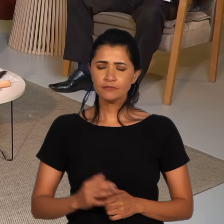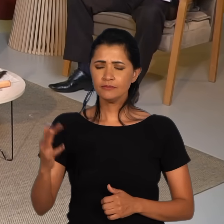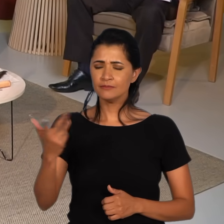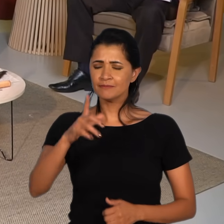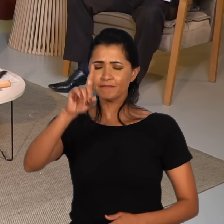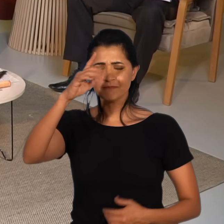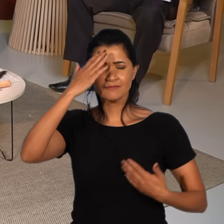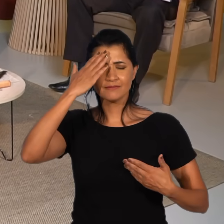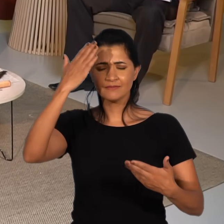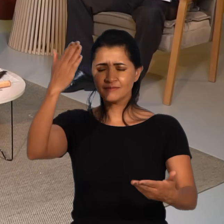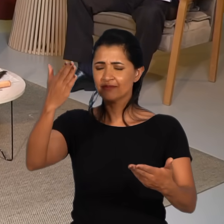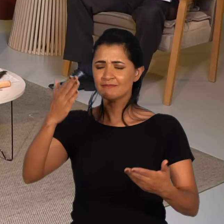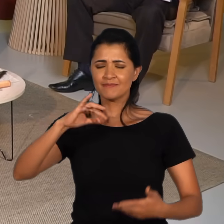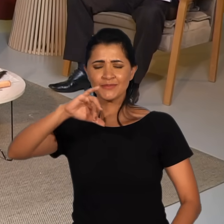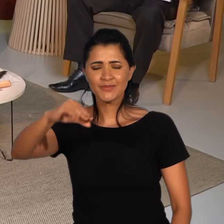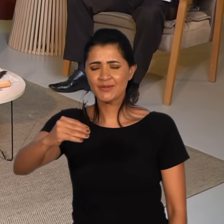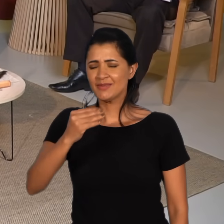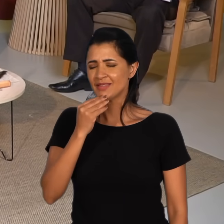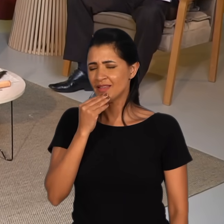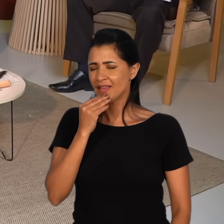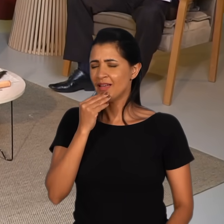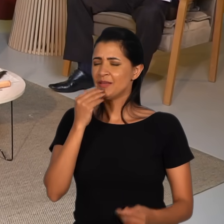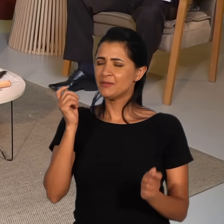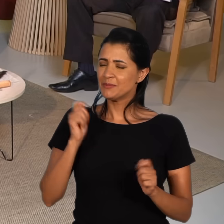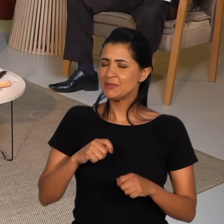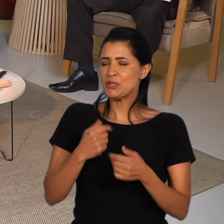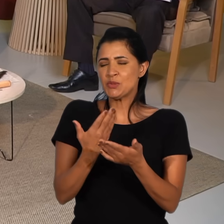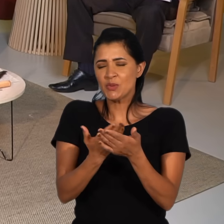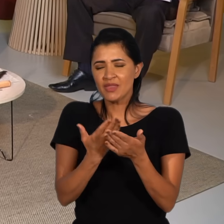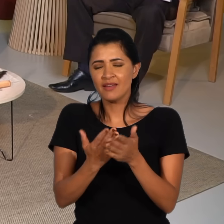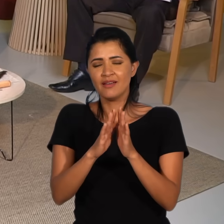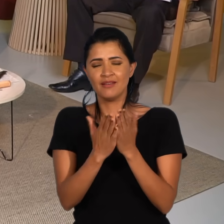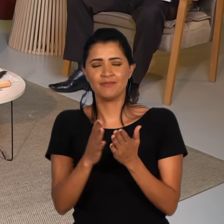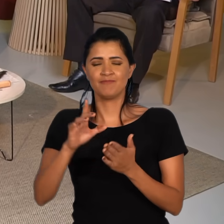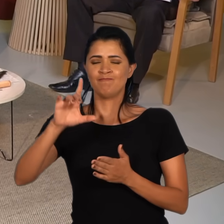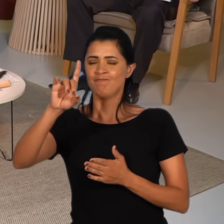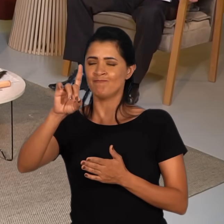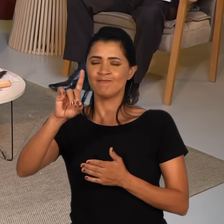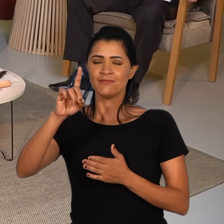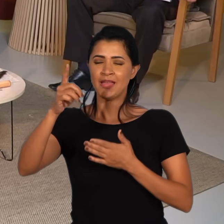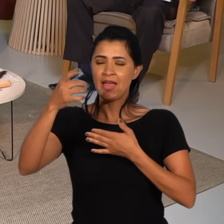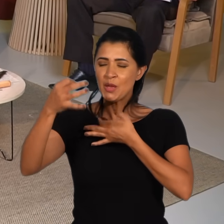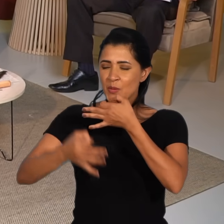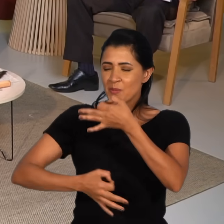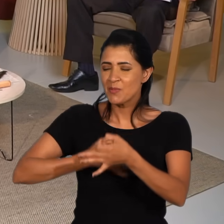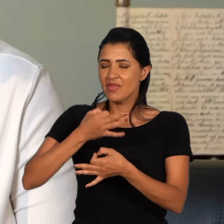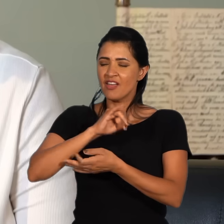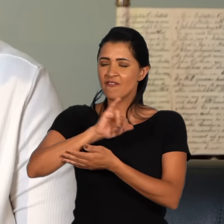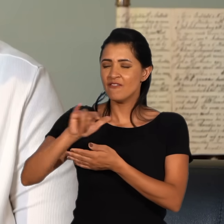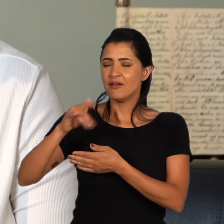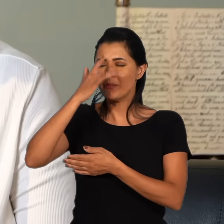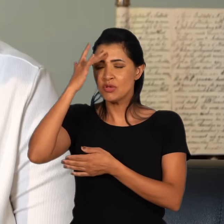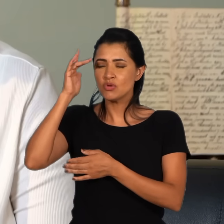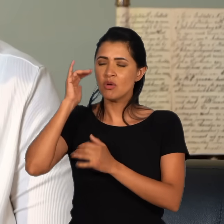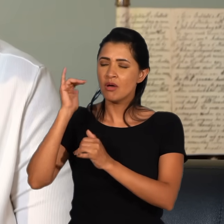maravilhoso Deus muito obrigada senhor por essa oportunidade de termos estudado a tua palavra que esses comentários cheguem